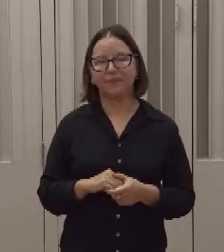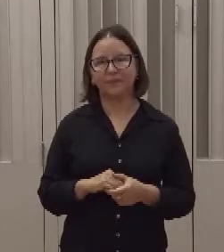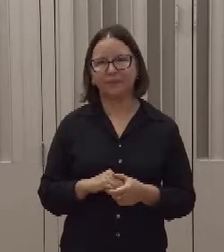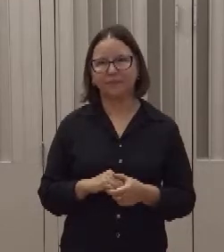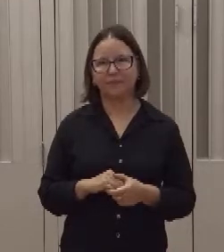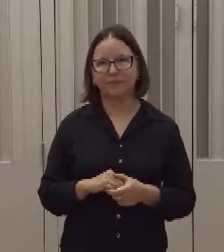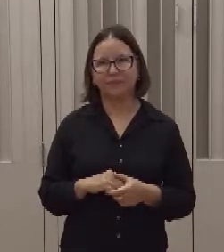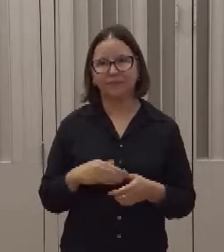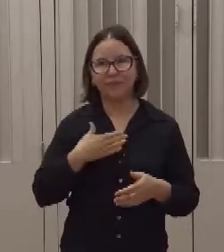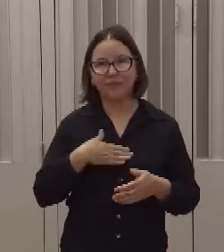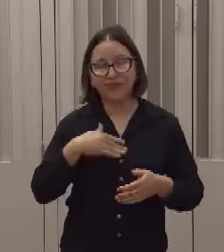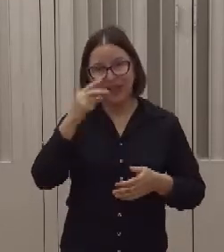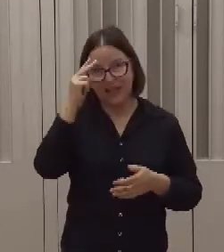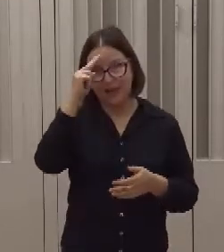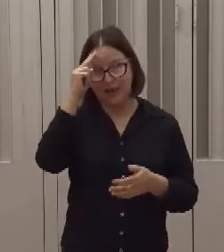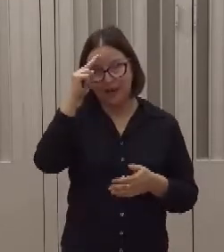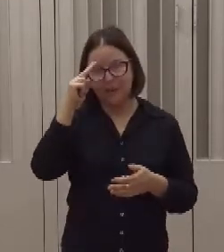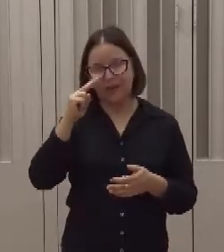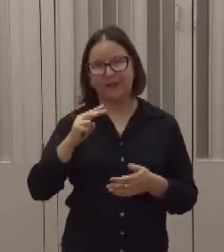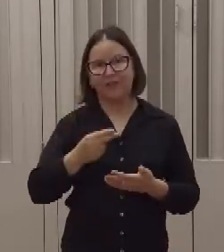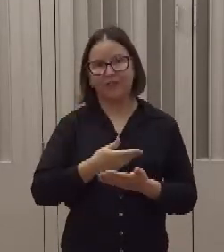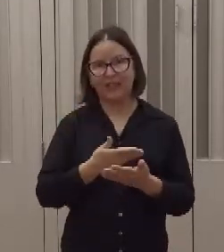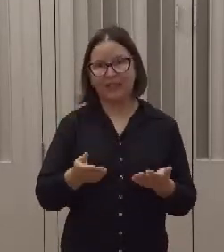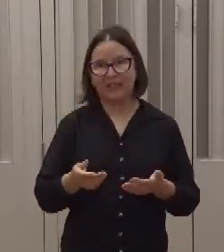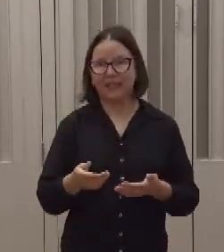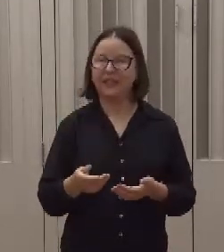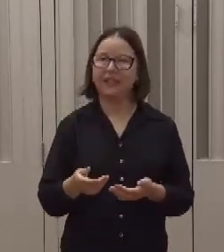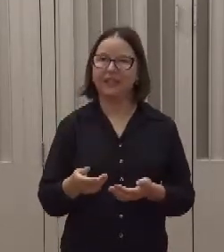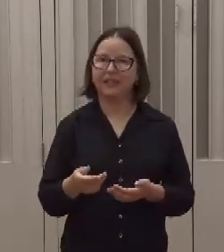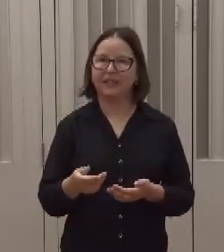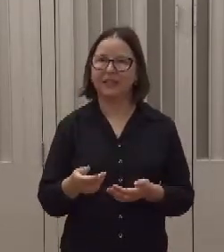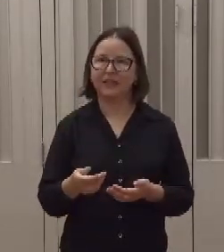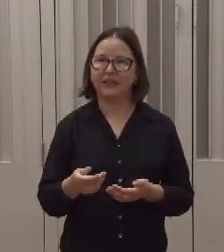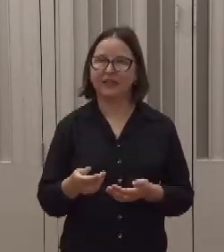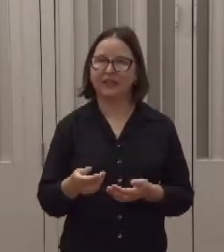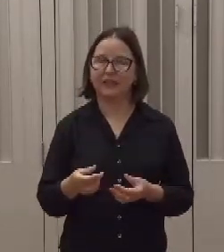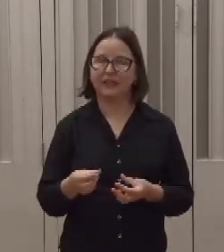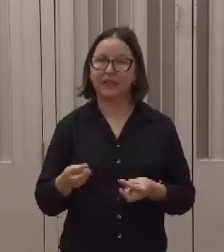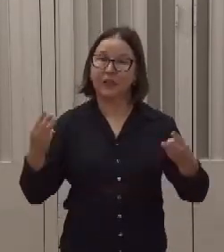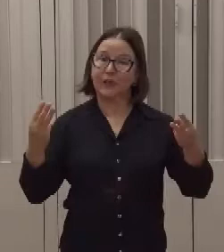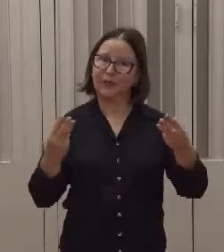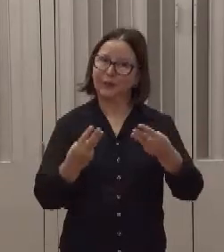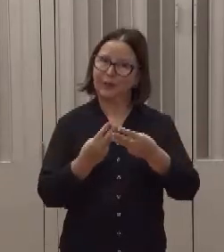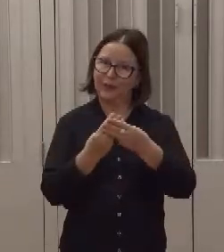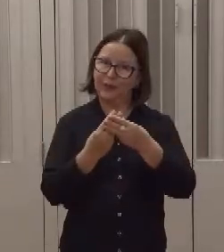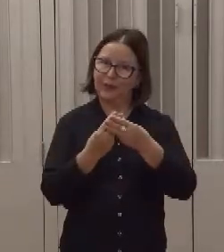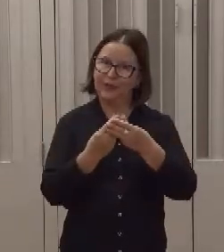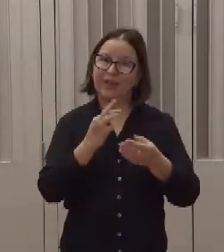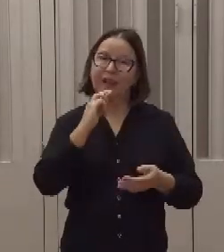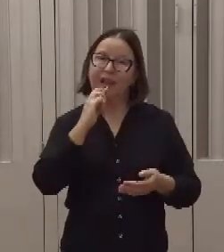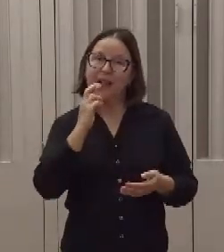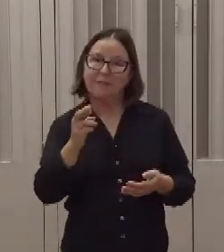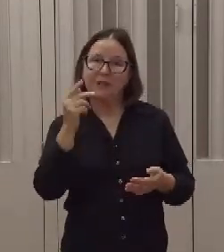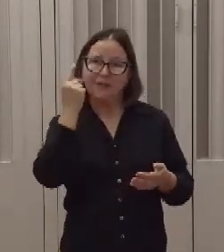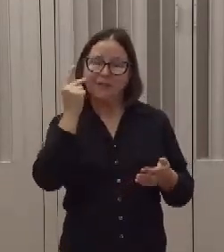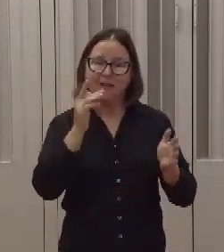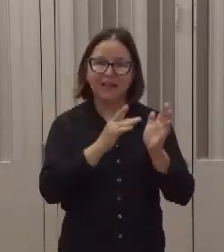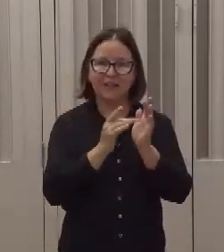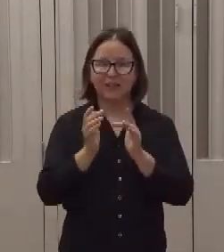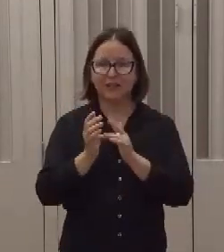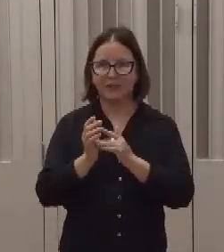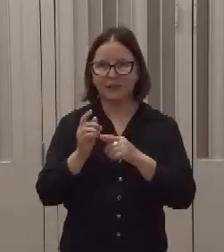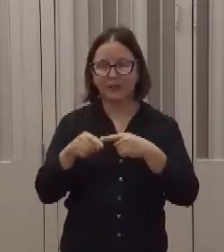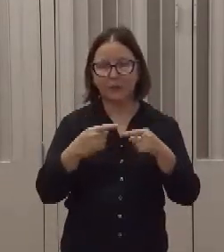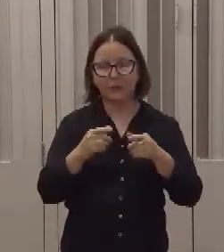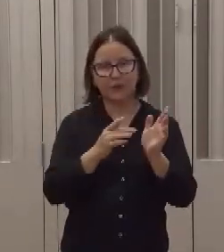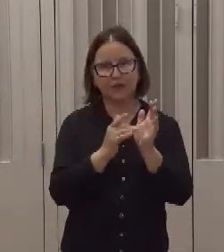Eu gostaria de lembrá-los da resposta que os judeus deram a Jesus, logo depois que ele afirmou que ele e o Pai eram um,